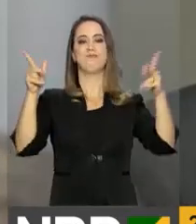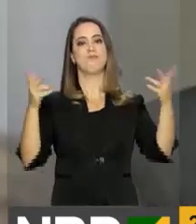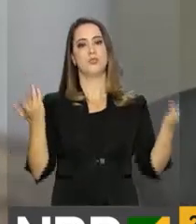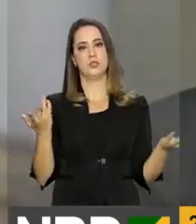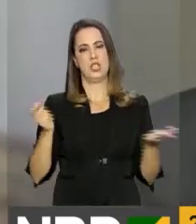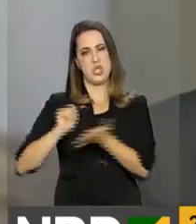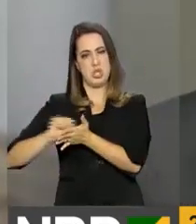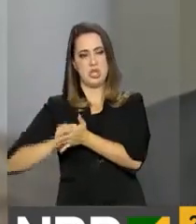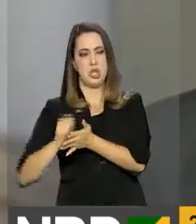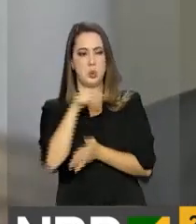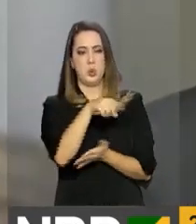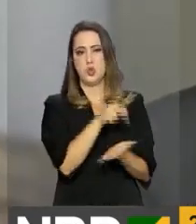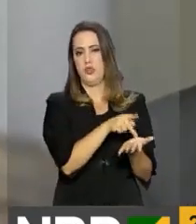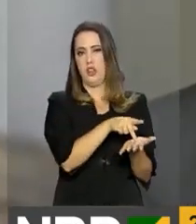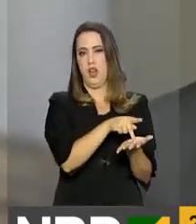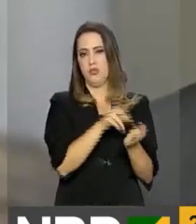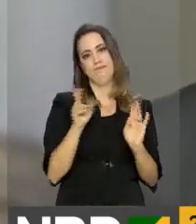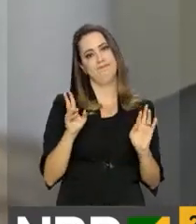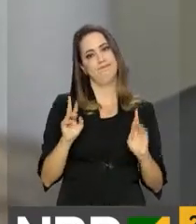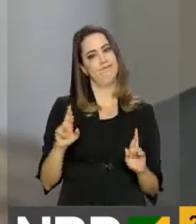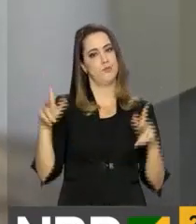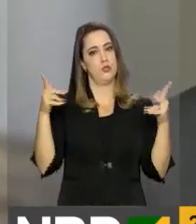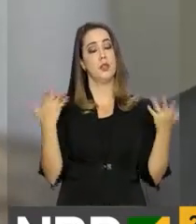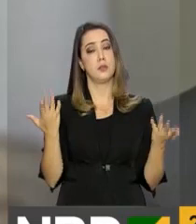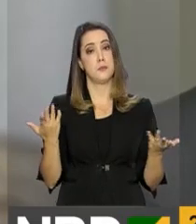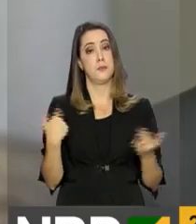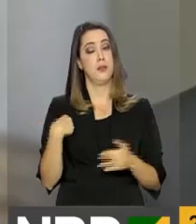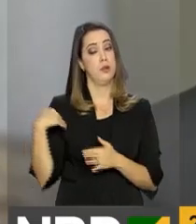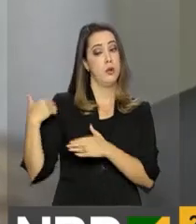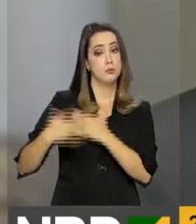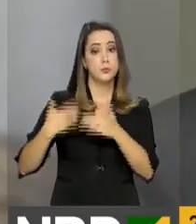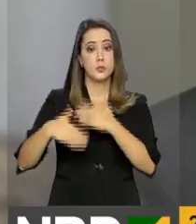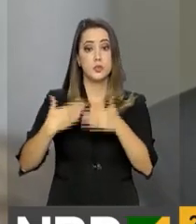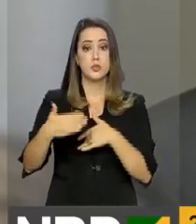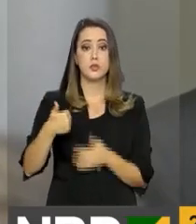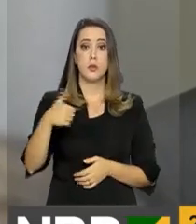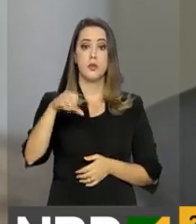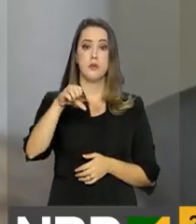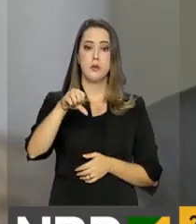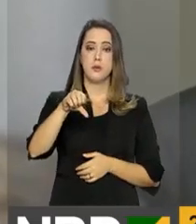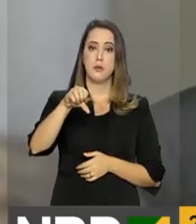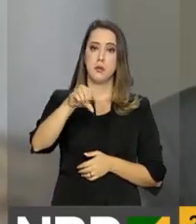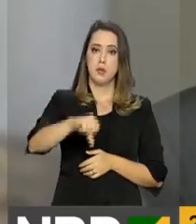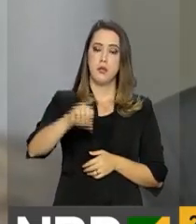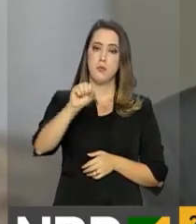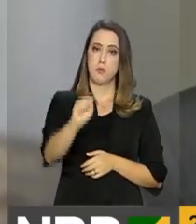Muito bem, de 88 para cá é que nós começamos a respirar uma fórmula